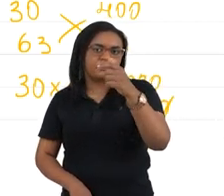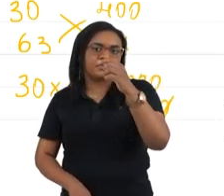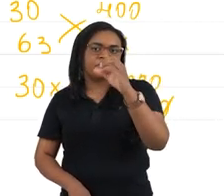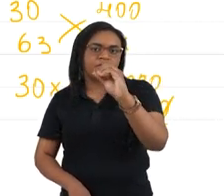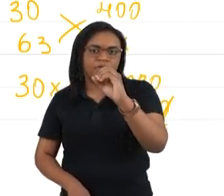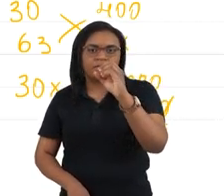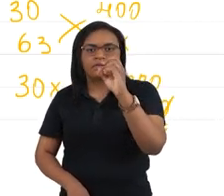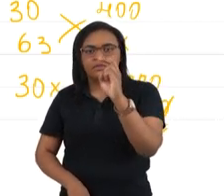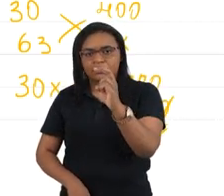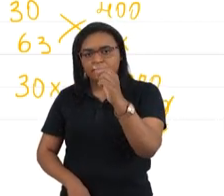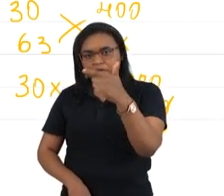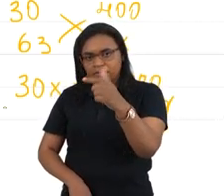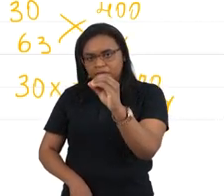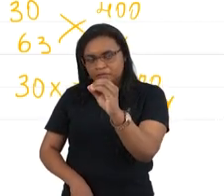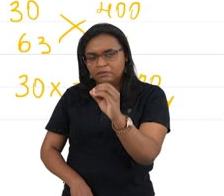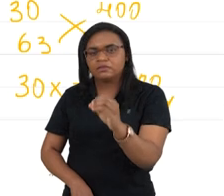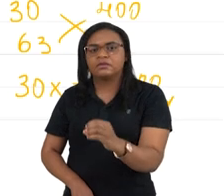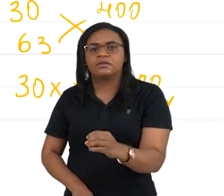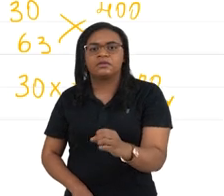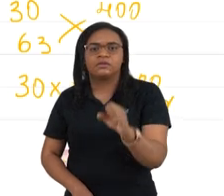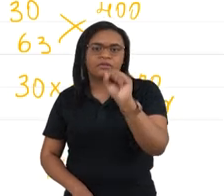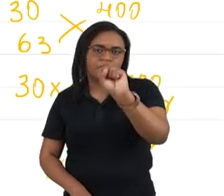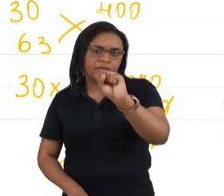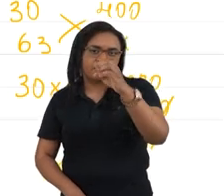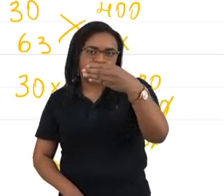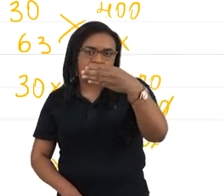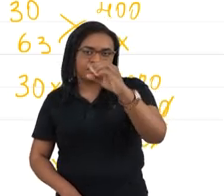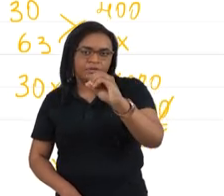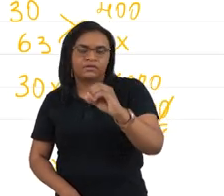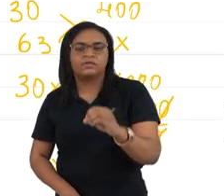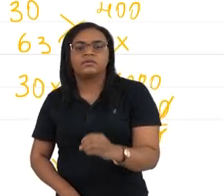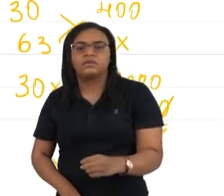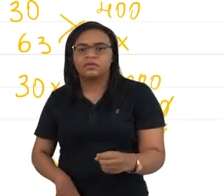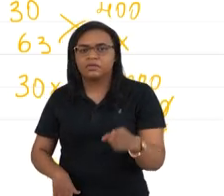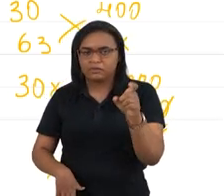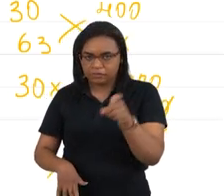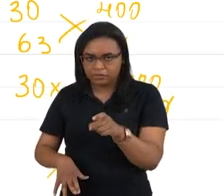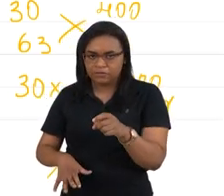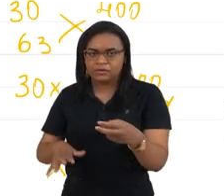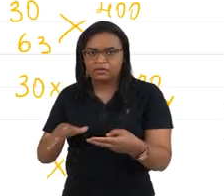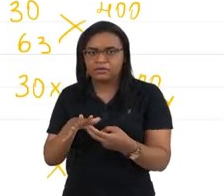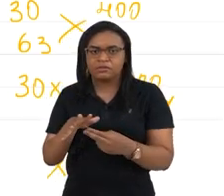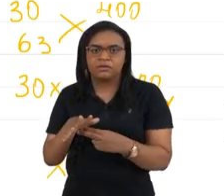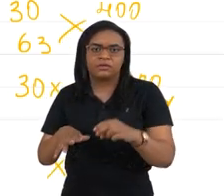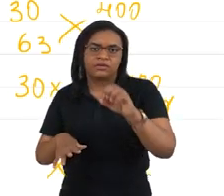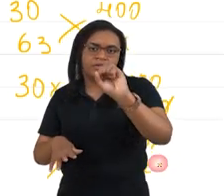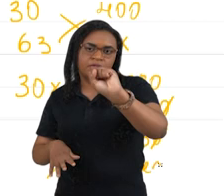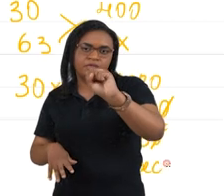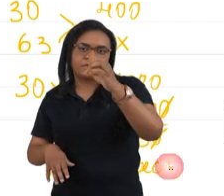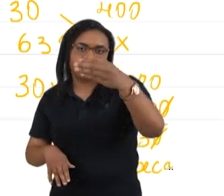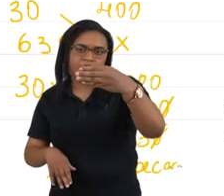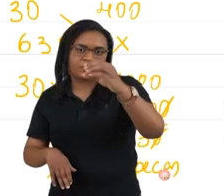2.025, 2.520. Então, gente, é 840. X vai ser igual a 840 peças, tá?